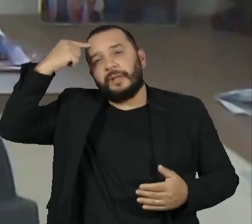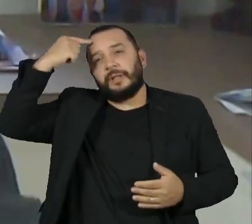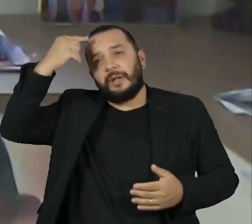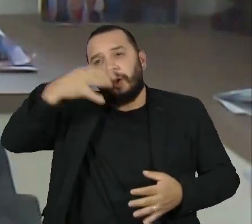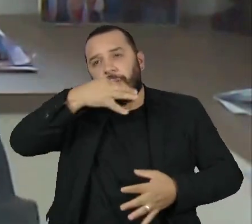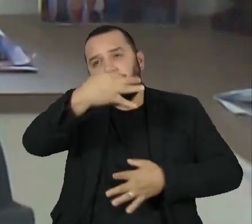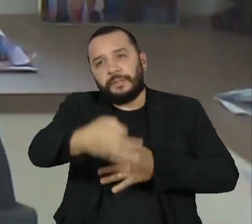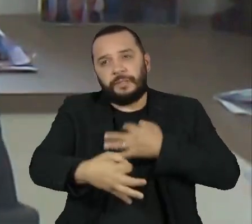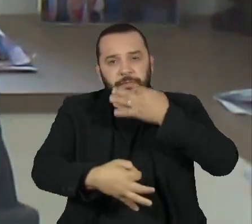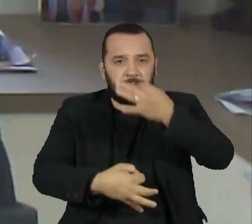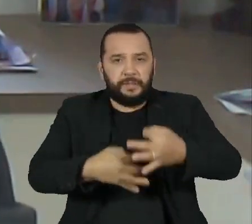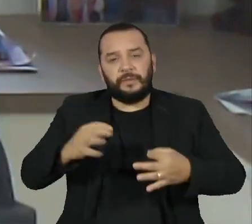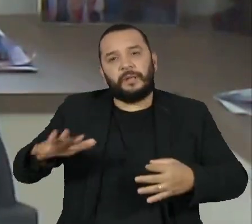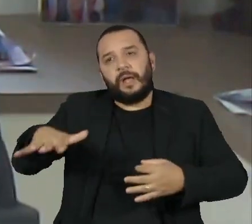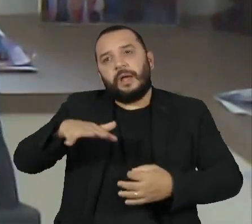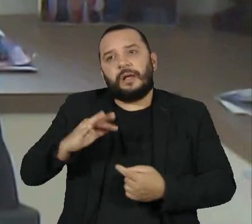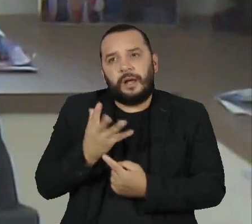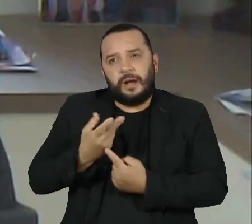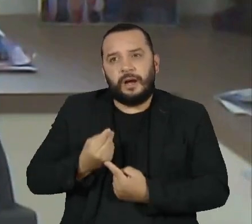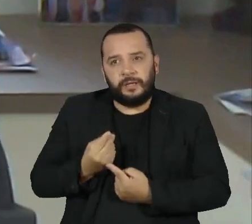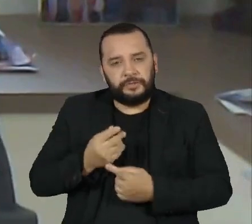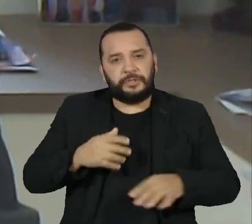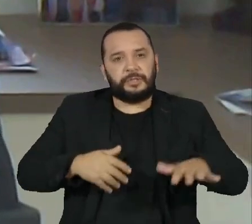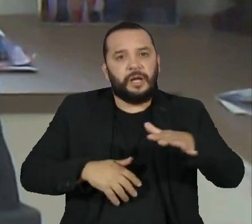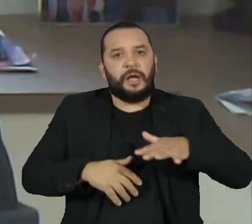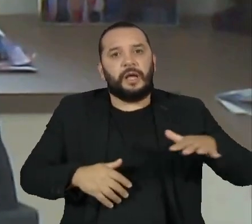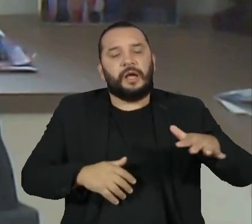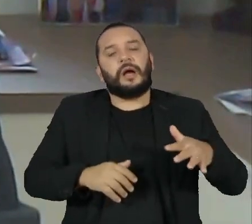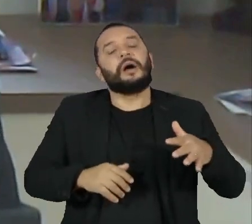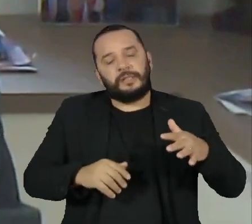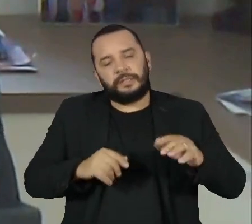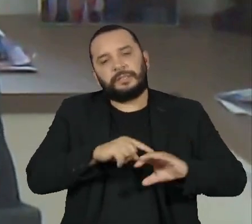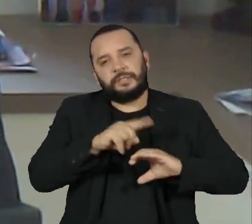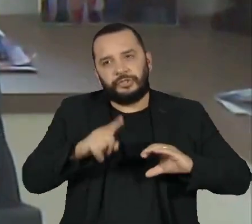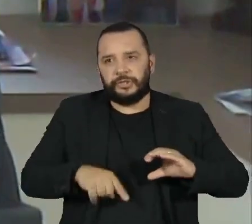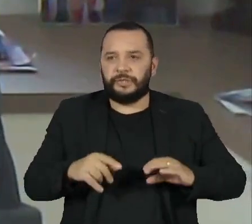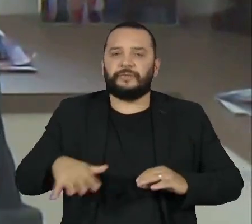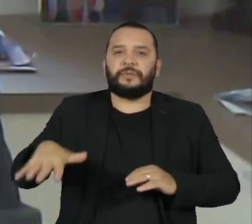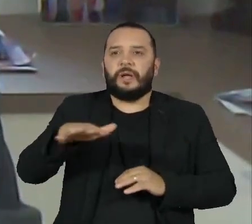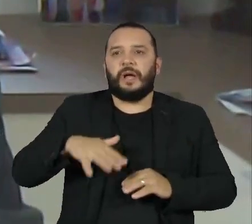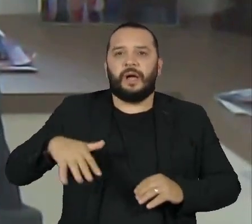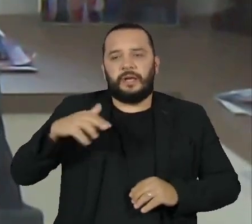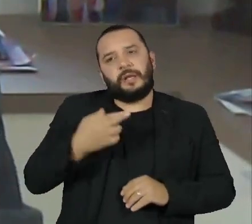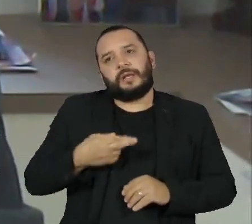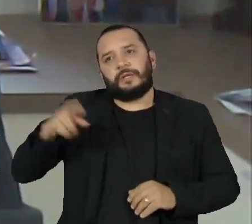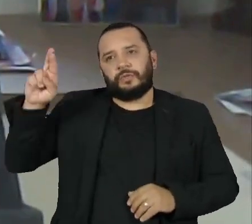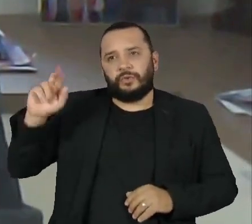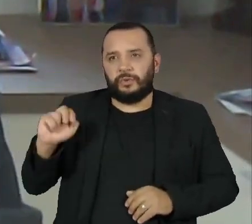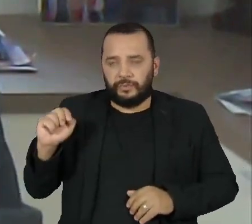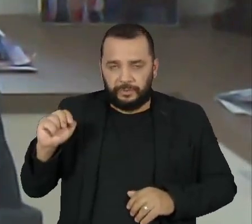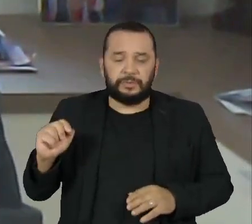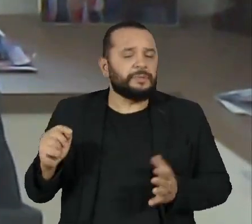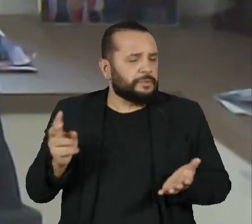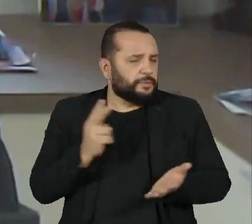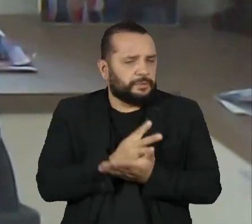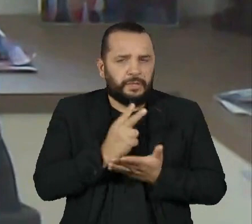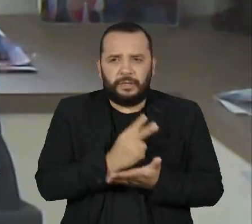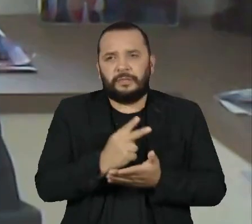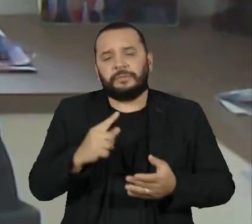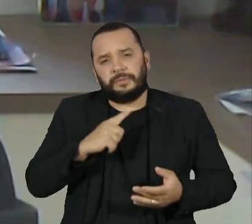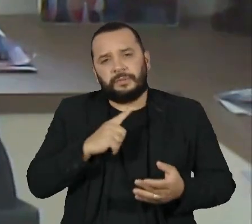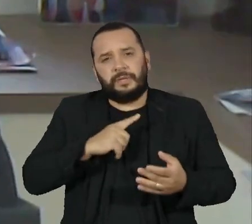diversos setores, artístico, científico, religioso, sempre há elementos, né, que podem